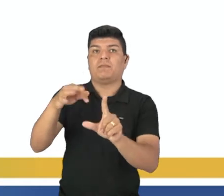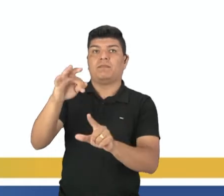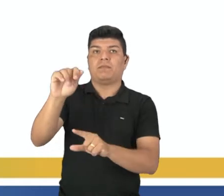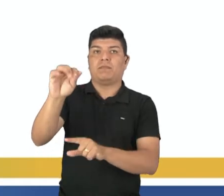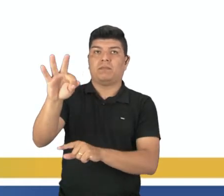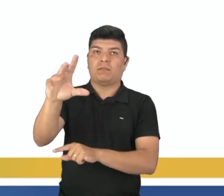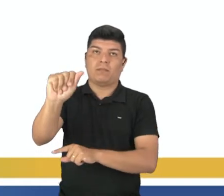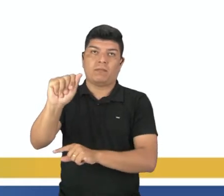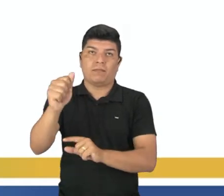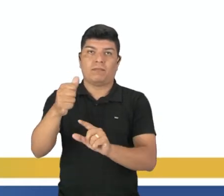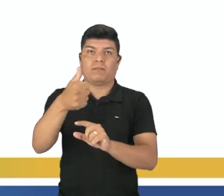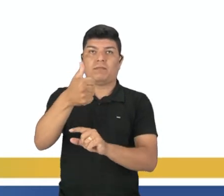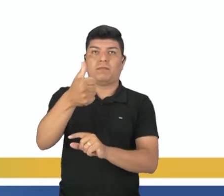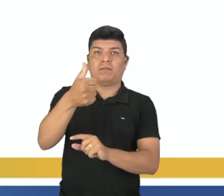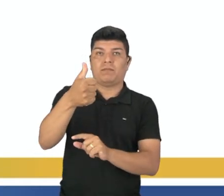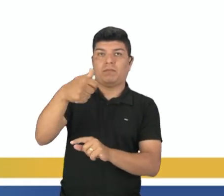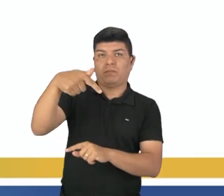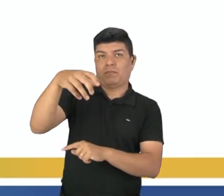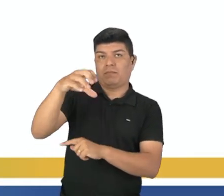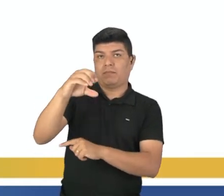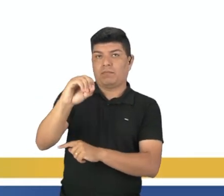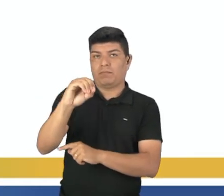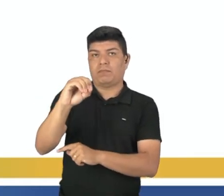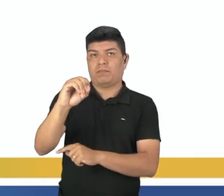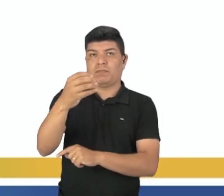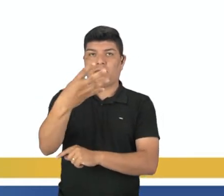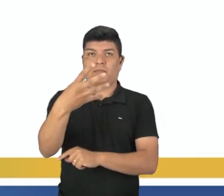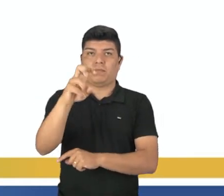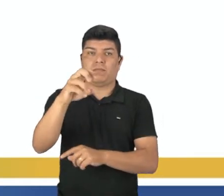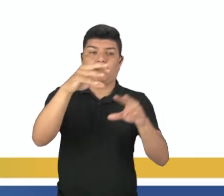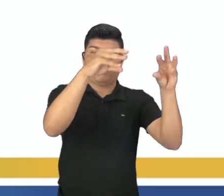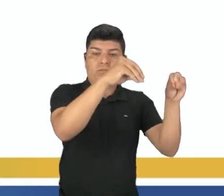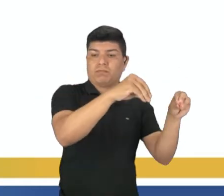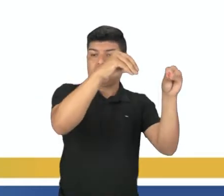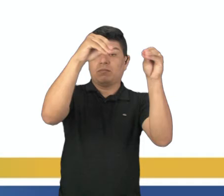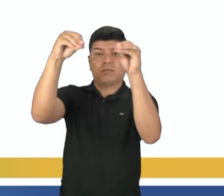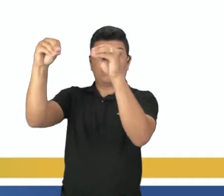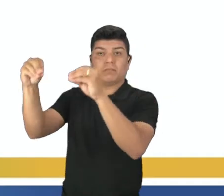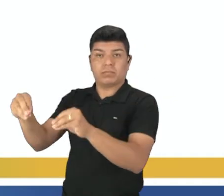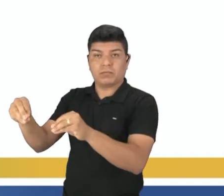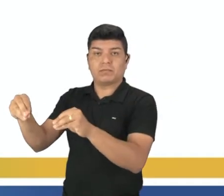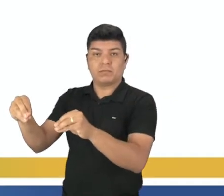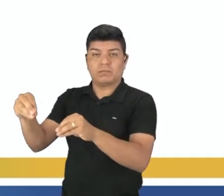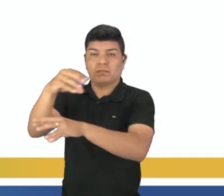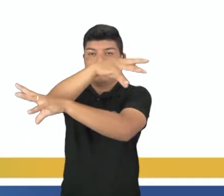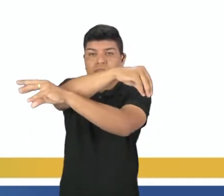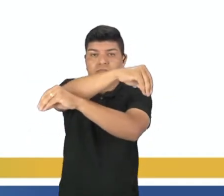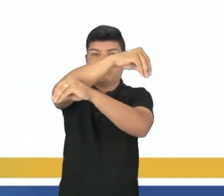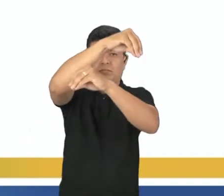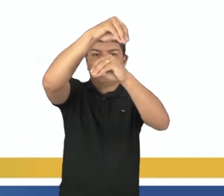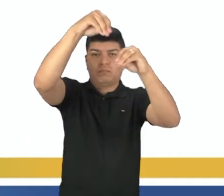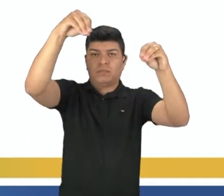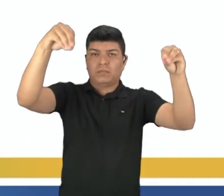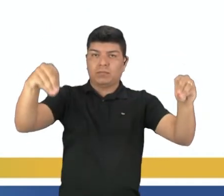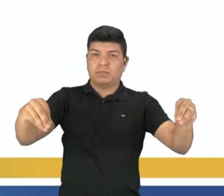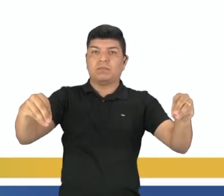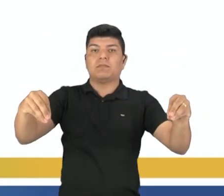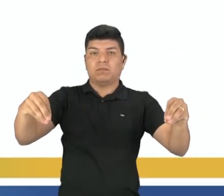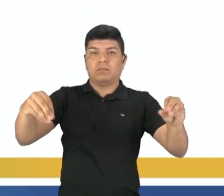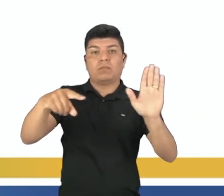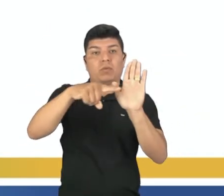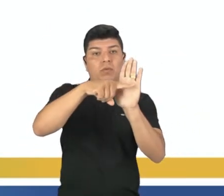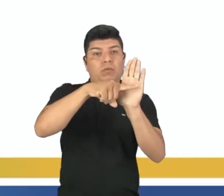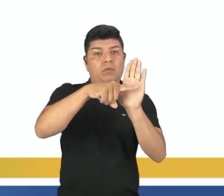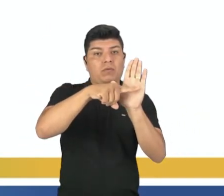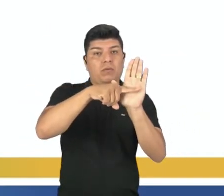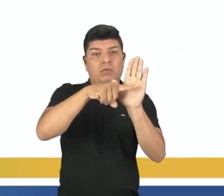jogando 70 e o 45 para o outro lado, né, da nossa igualdade, com um sinal aí de